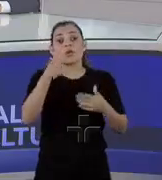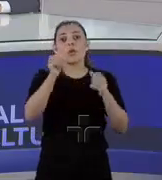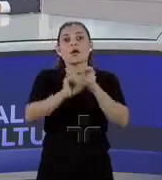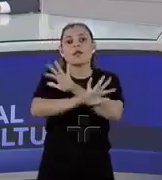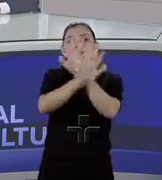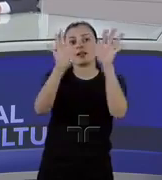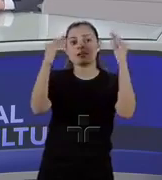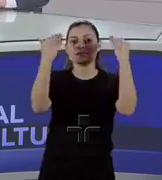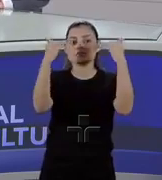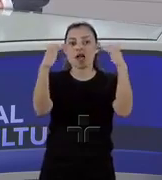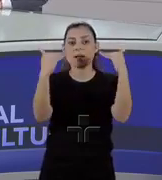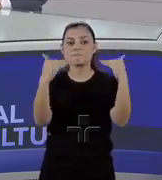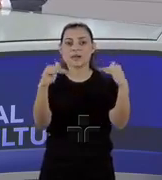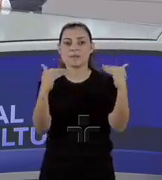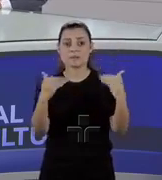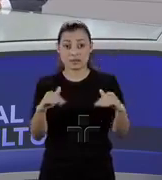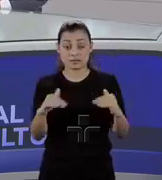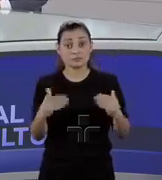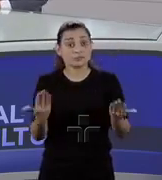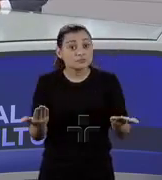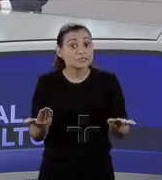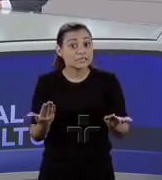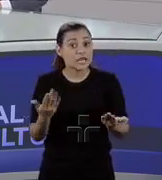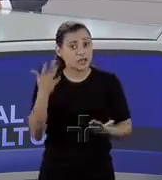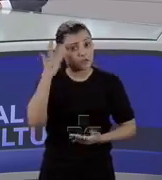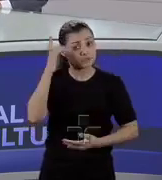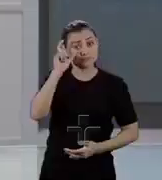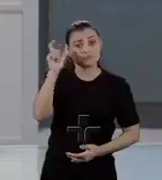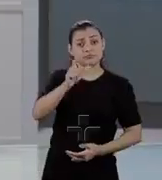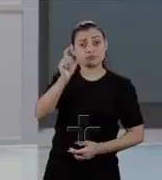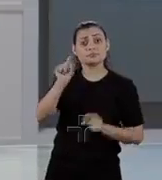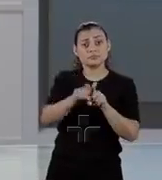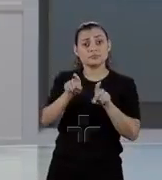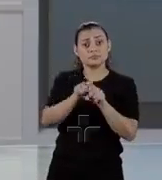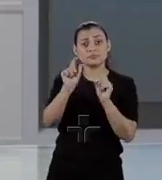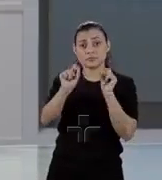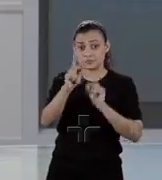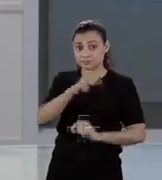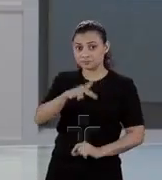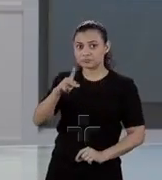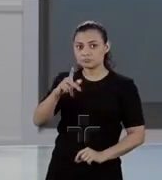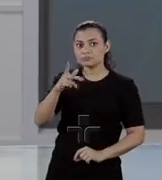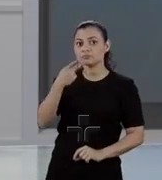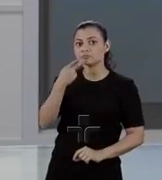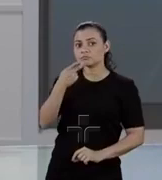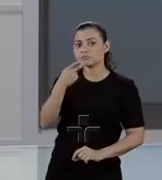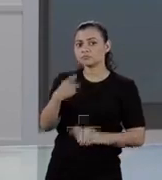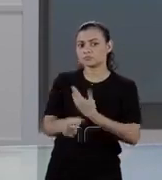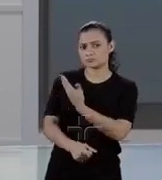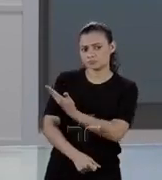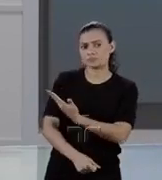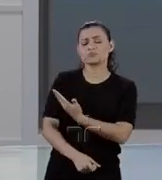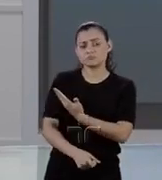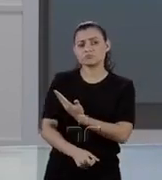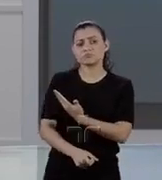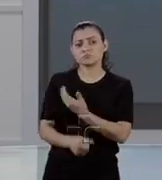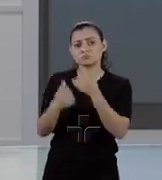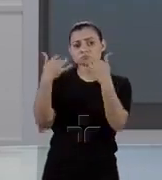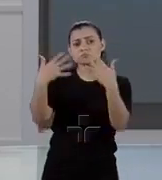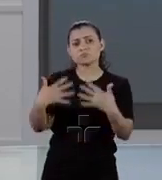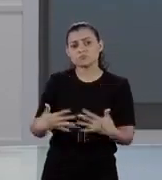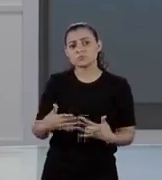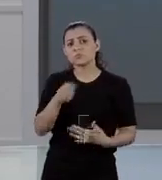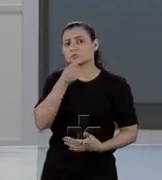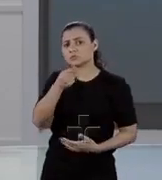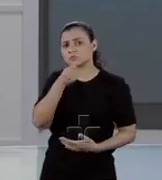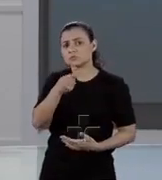limpa. Agora, eu acho interessante o que o professor falou, o professor